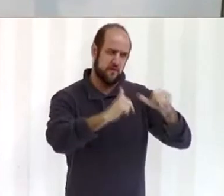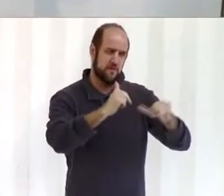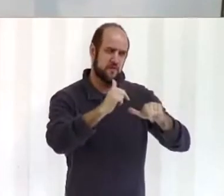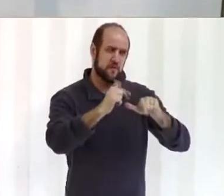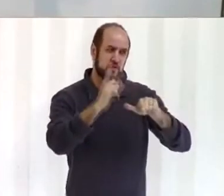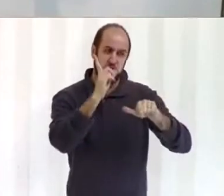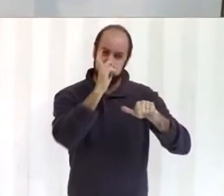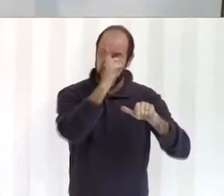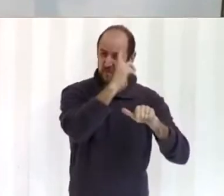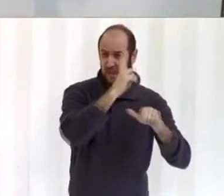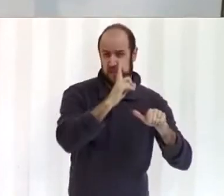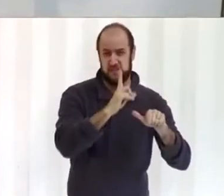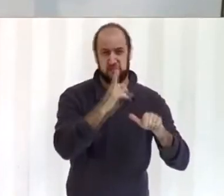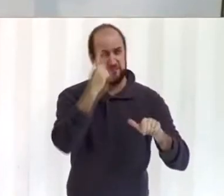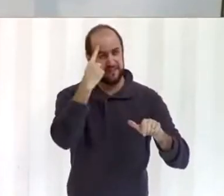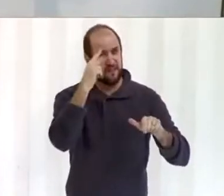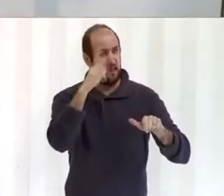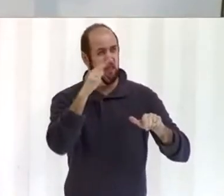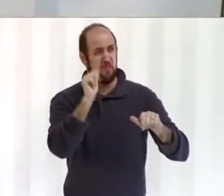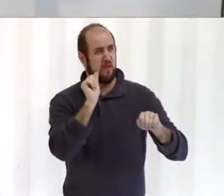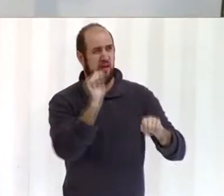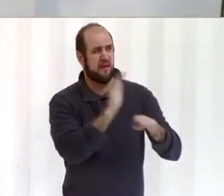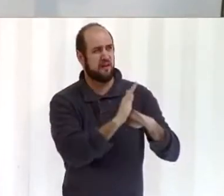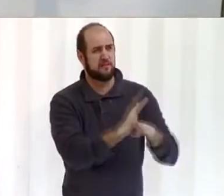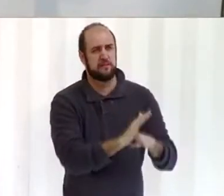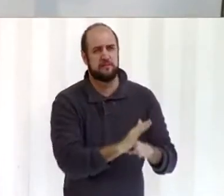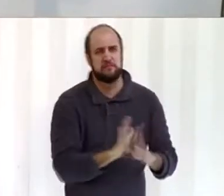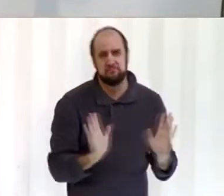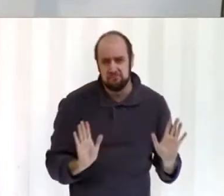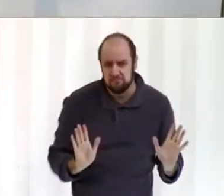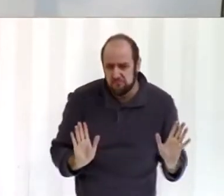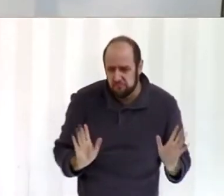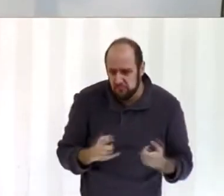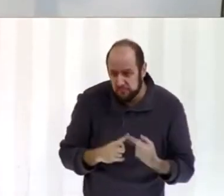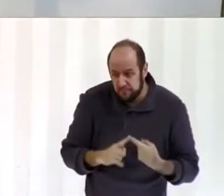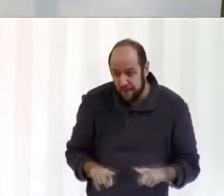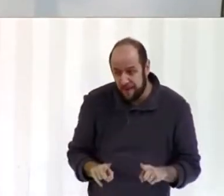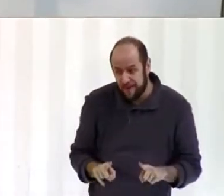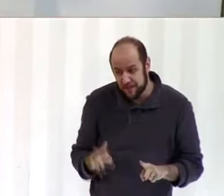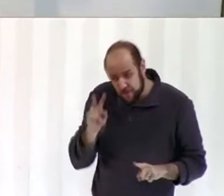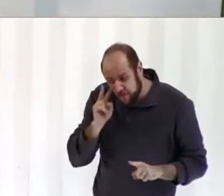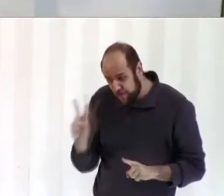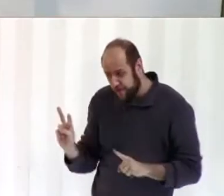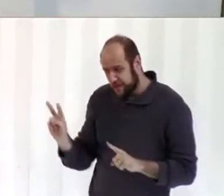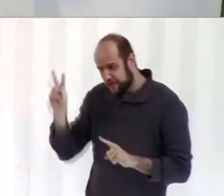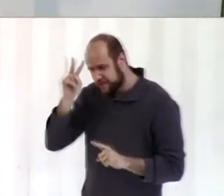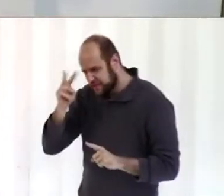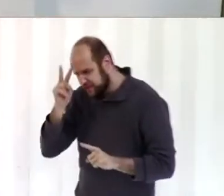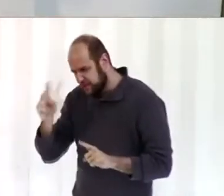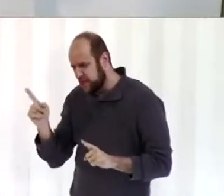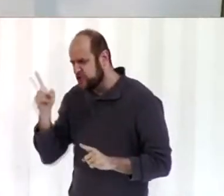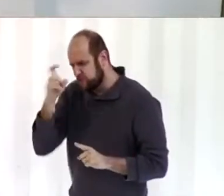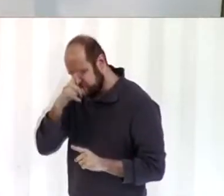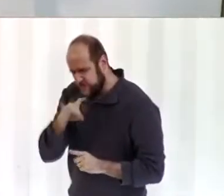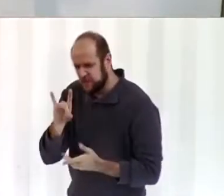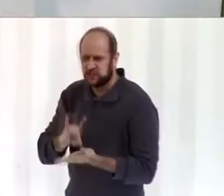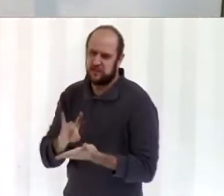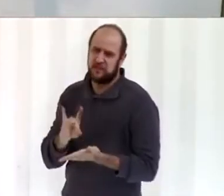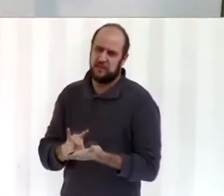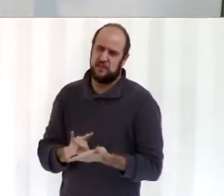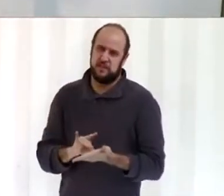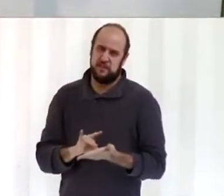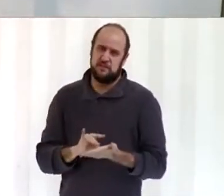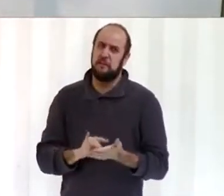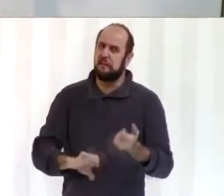remota. Bom, mas a gente está vendo aqui uma dificuldade enorme, e aí parece estranho que Eliseu, para resgatar